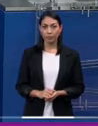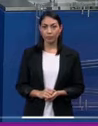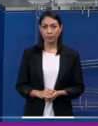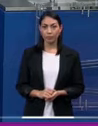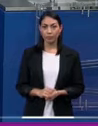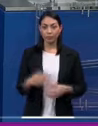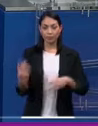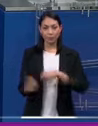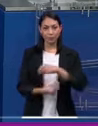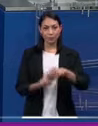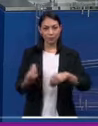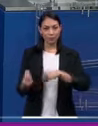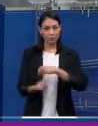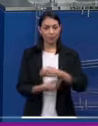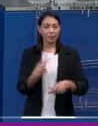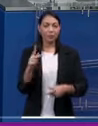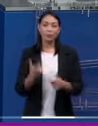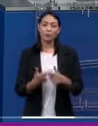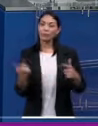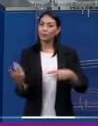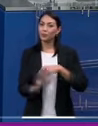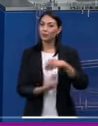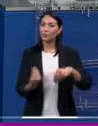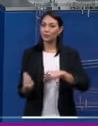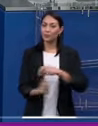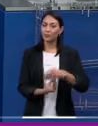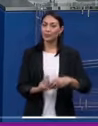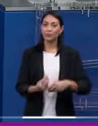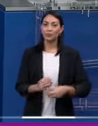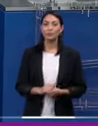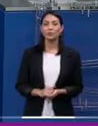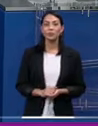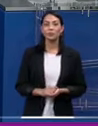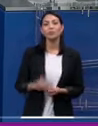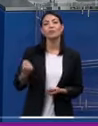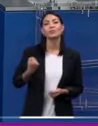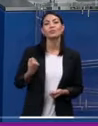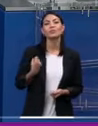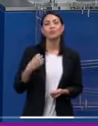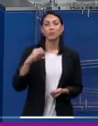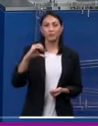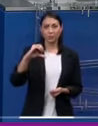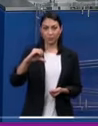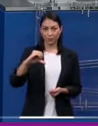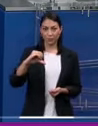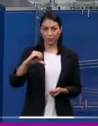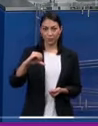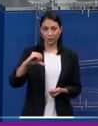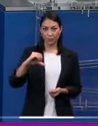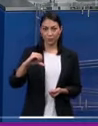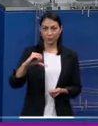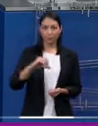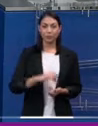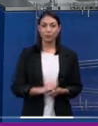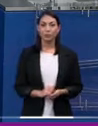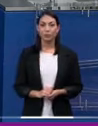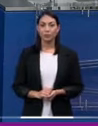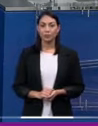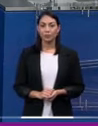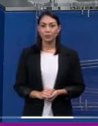Vamos lá, globo girando, sua sorte girando. Número 9, 09.